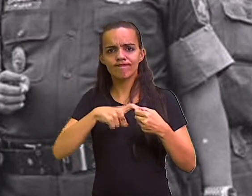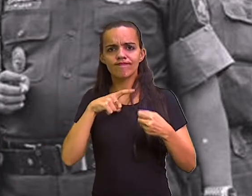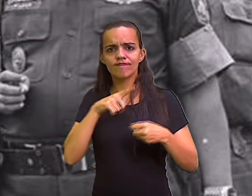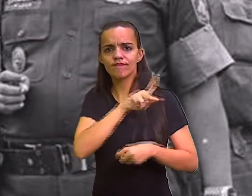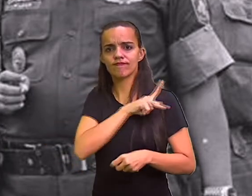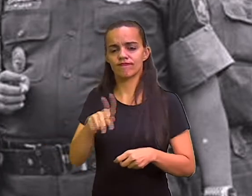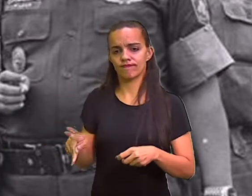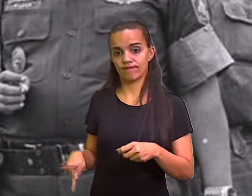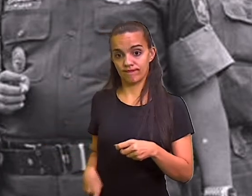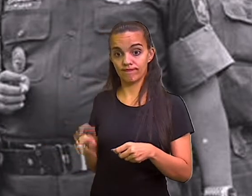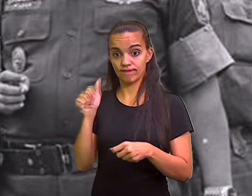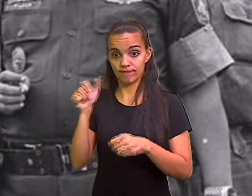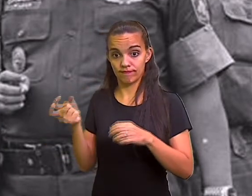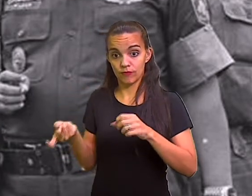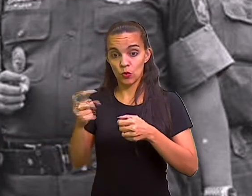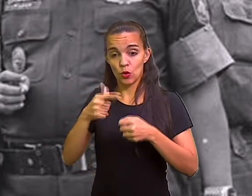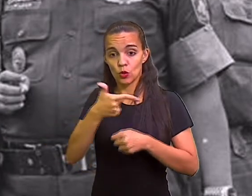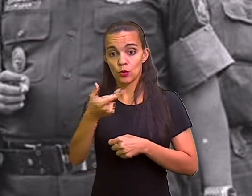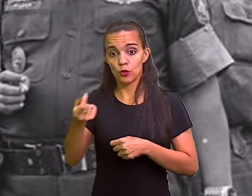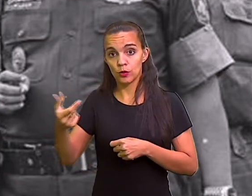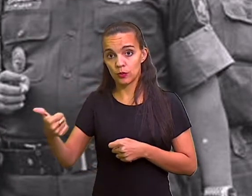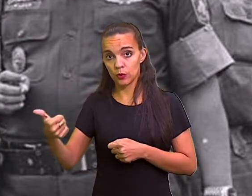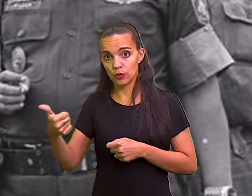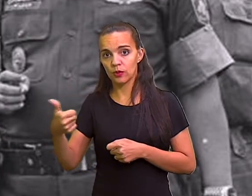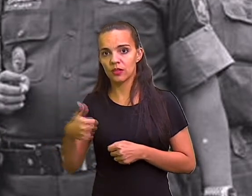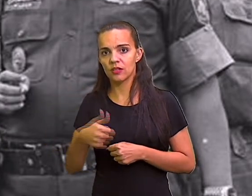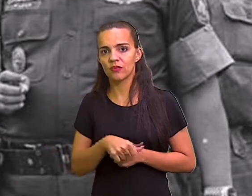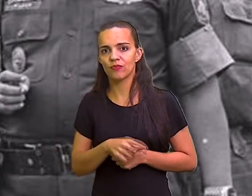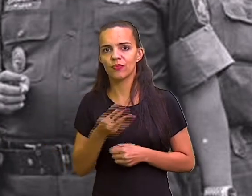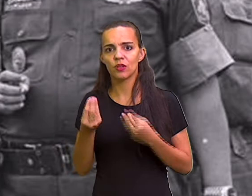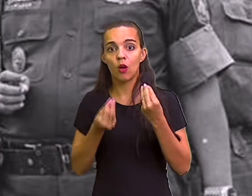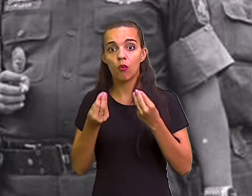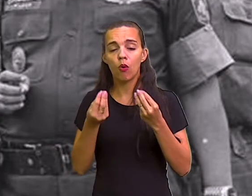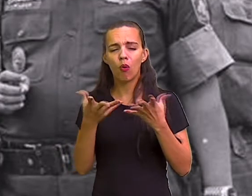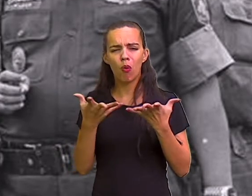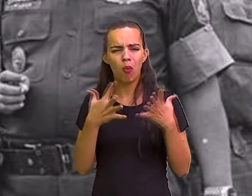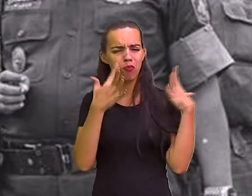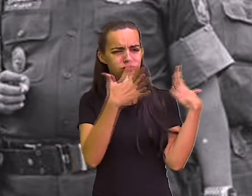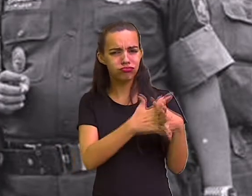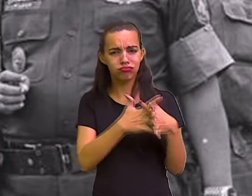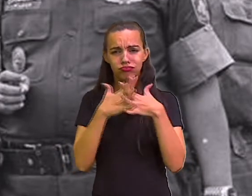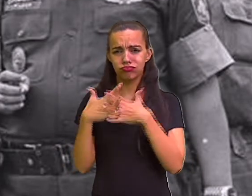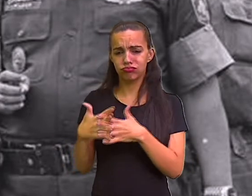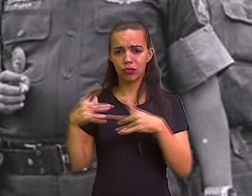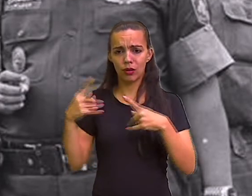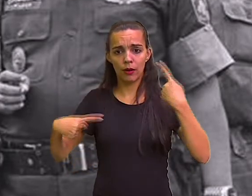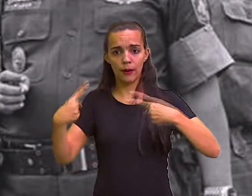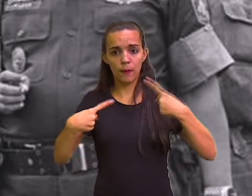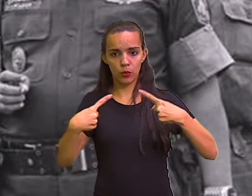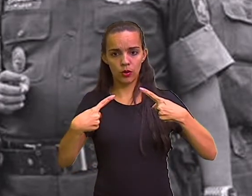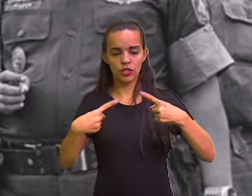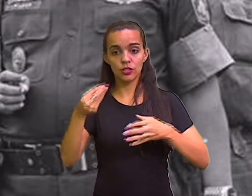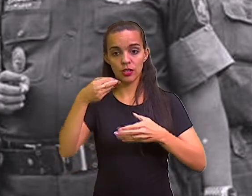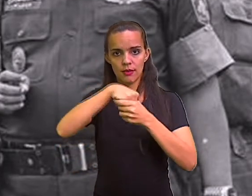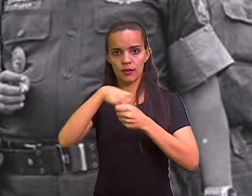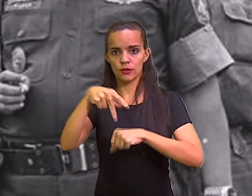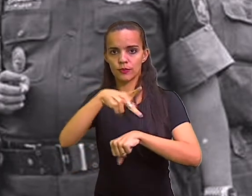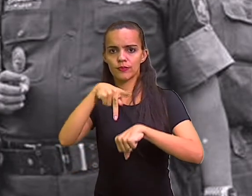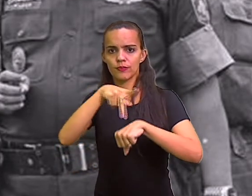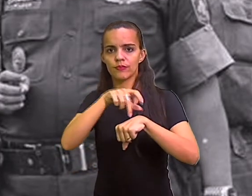em 2001. Olha a confusão política naquela região.